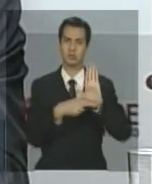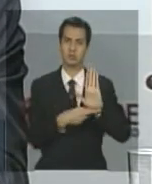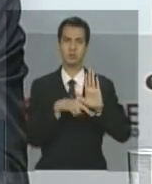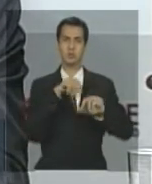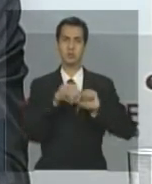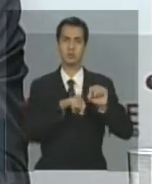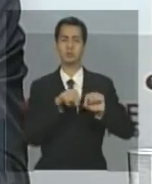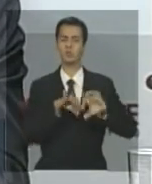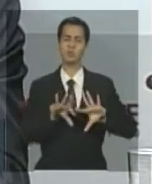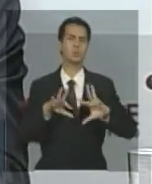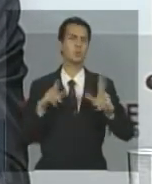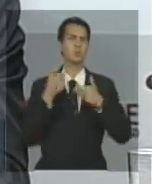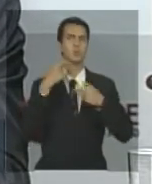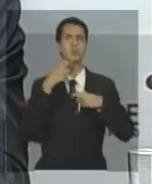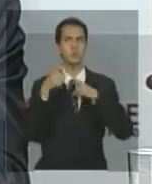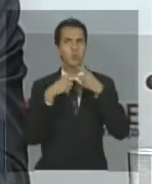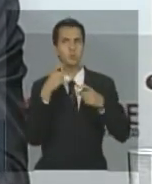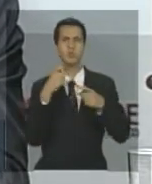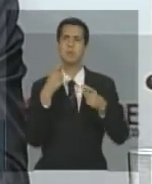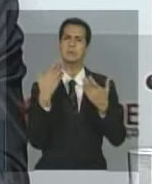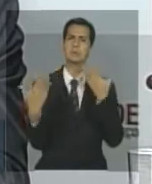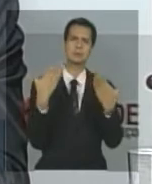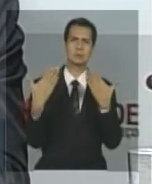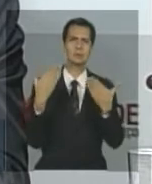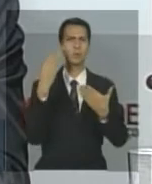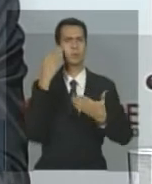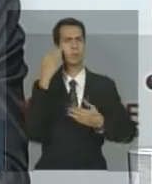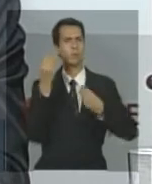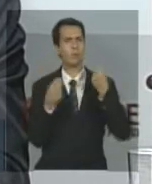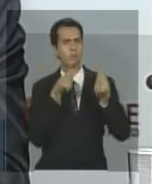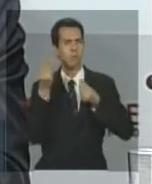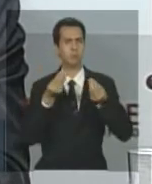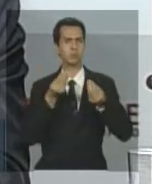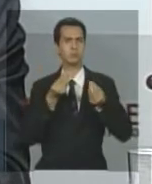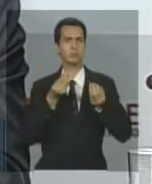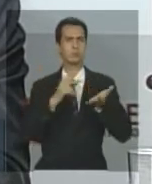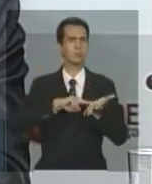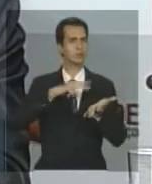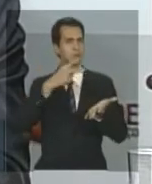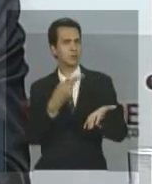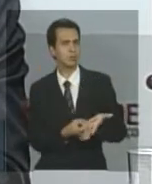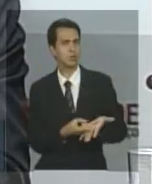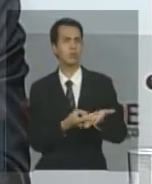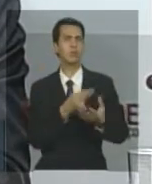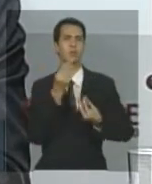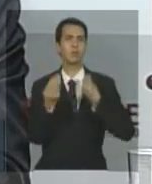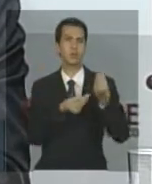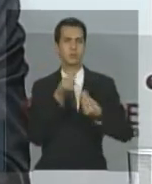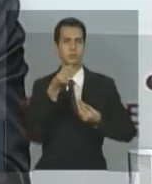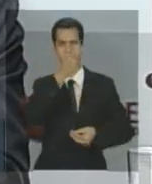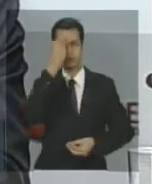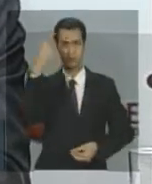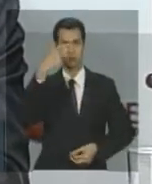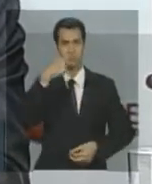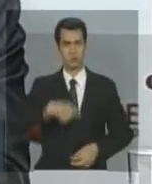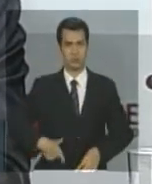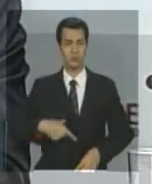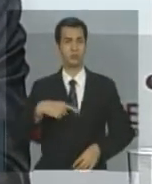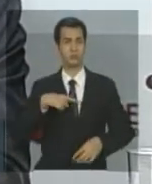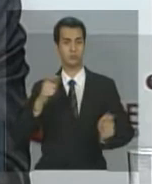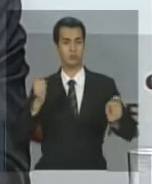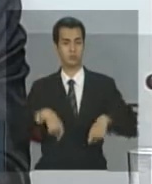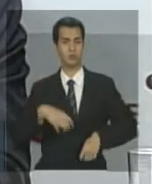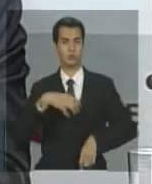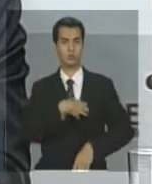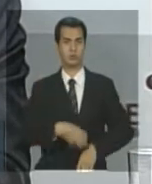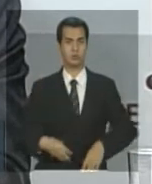tira as dúvidas que poderiam existir, às vezes dificuldades de interpretação em relação à doação e o transplante